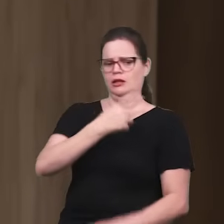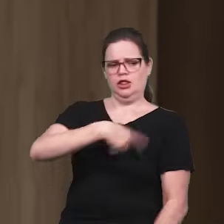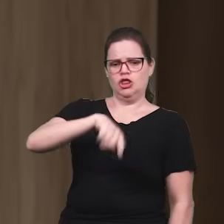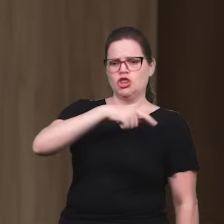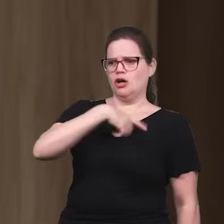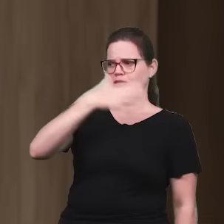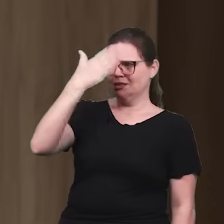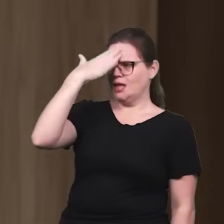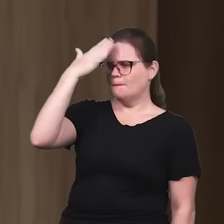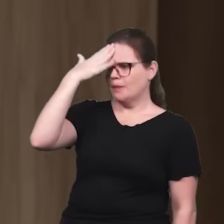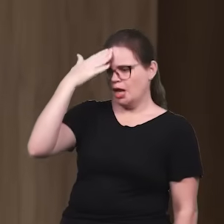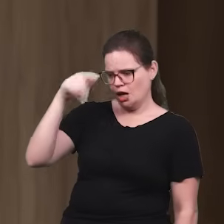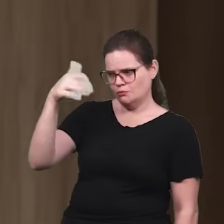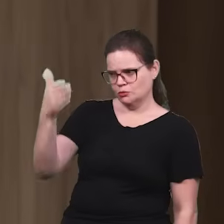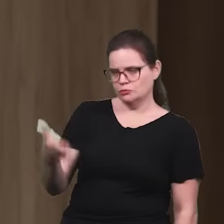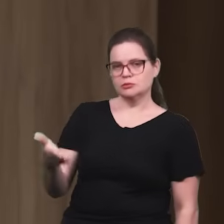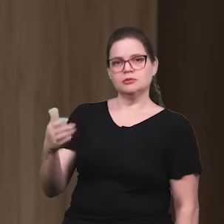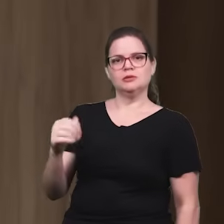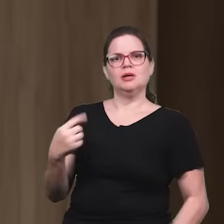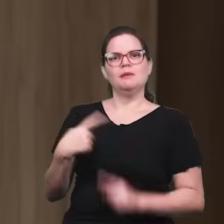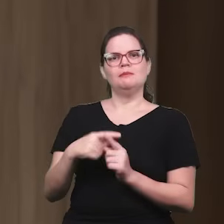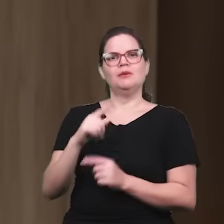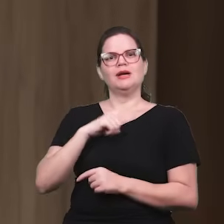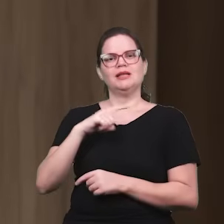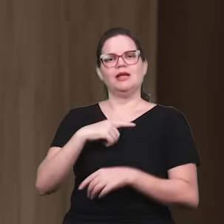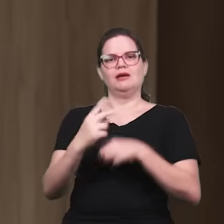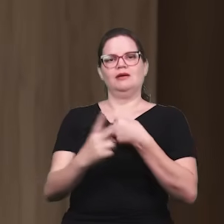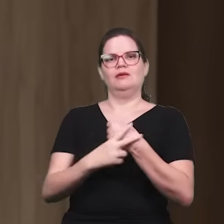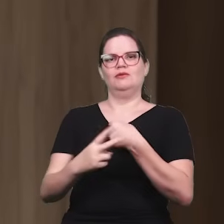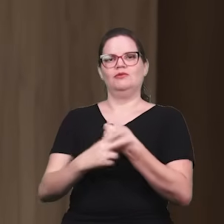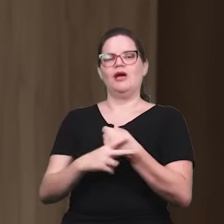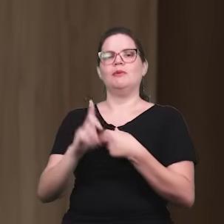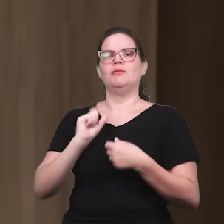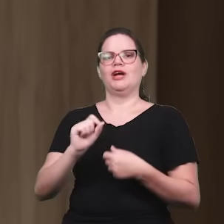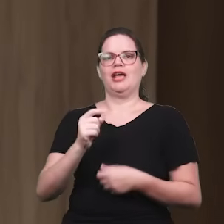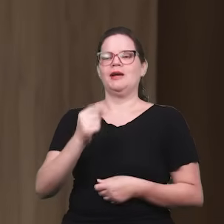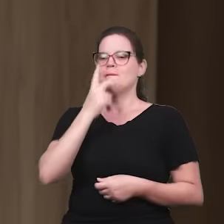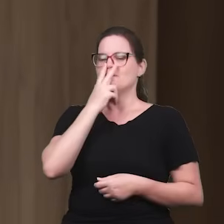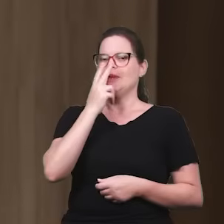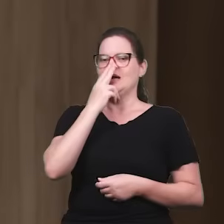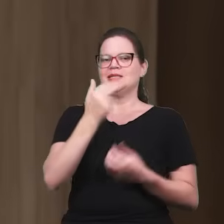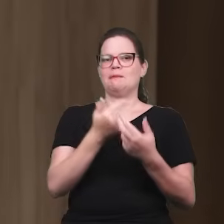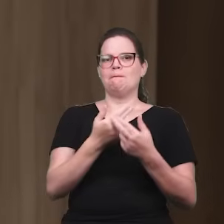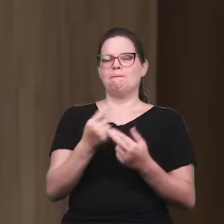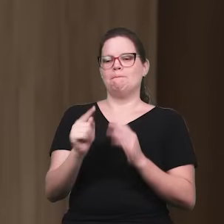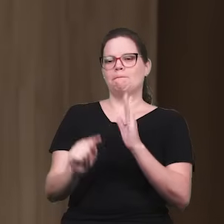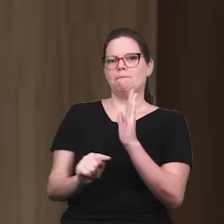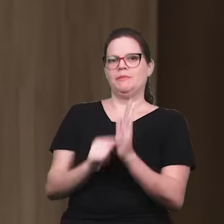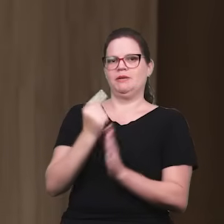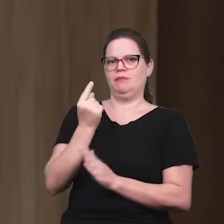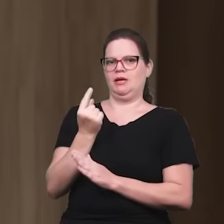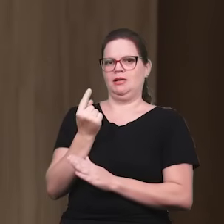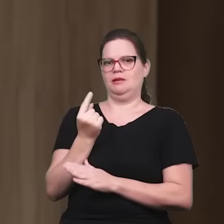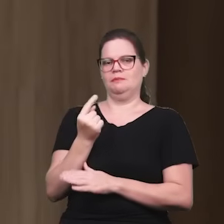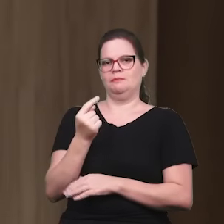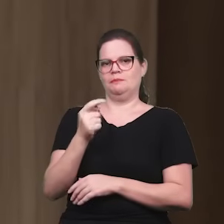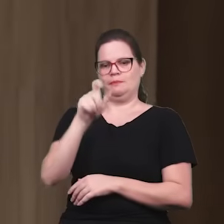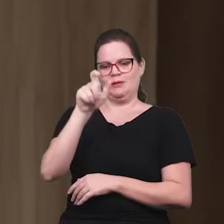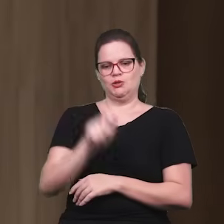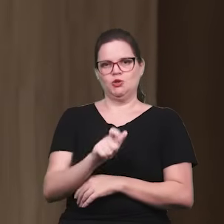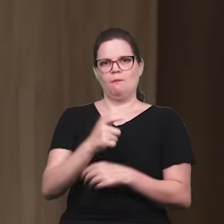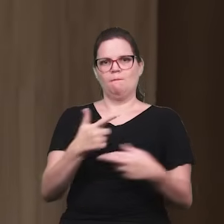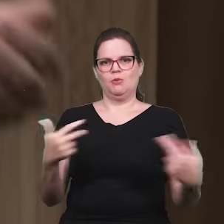usar a palavra, o verbo na segunda pessoa do plural, não é? Na primeira pessoa do plural,